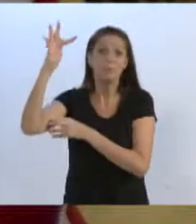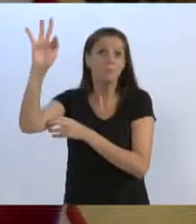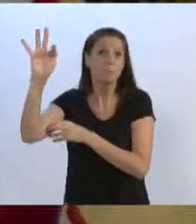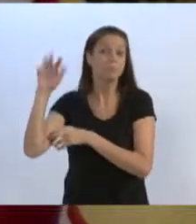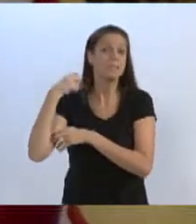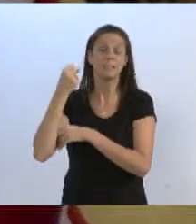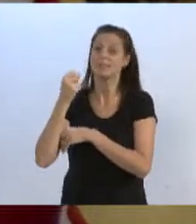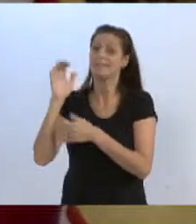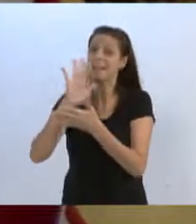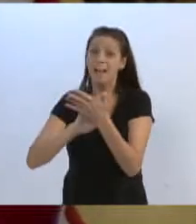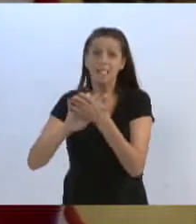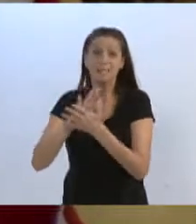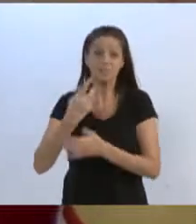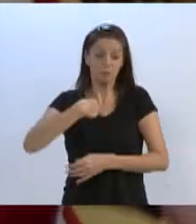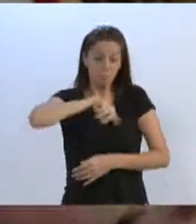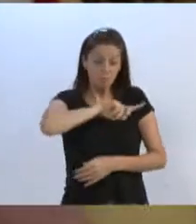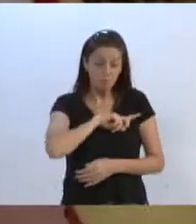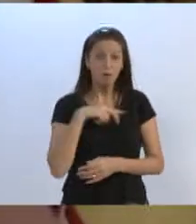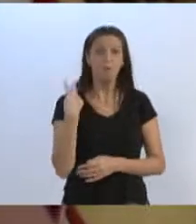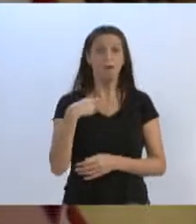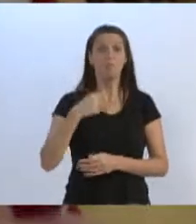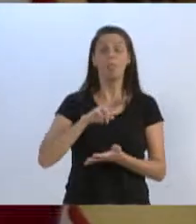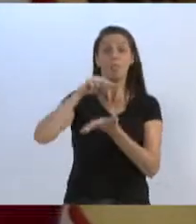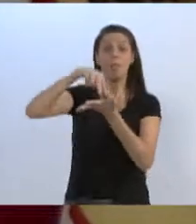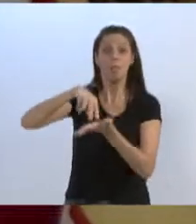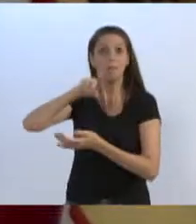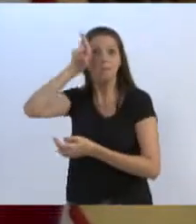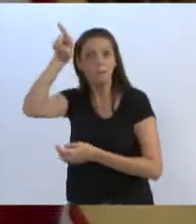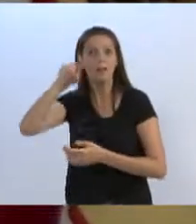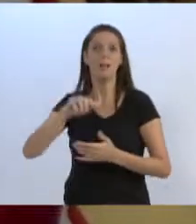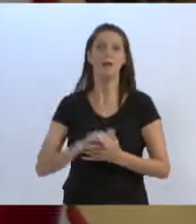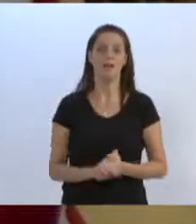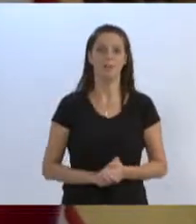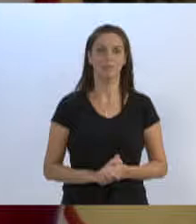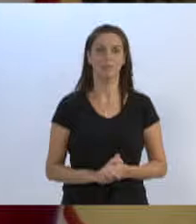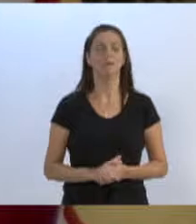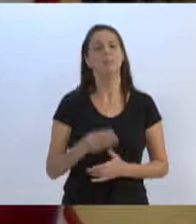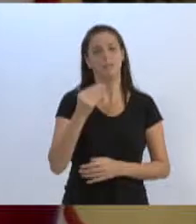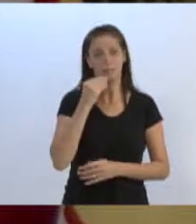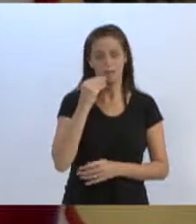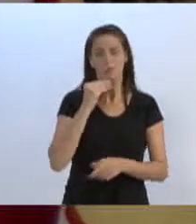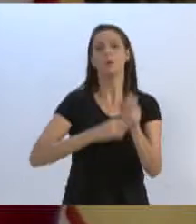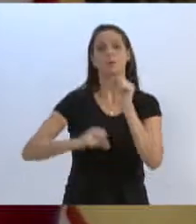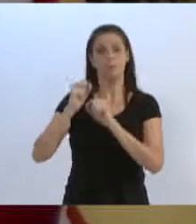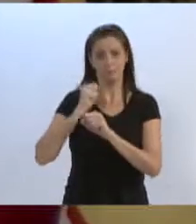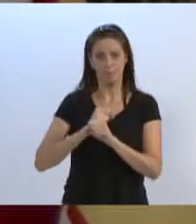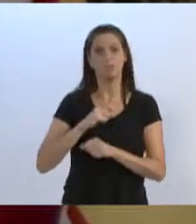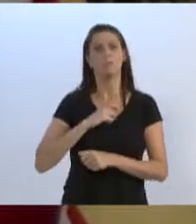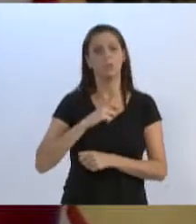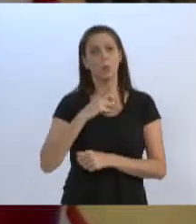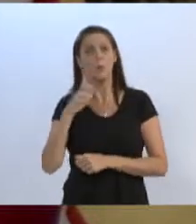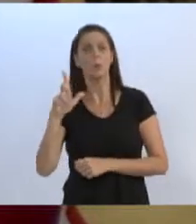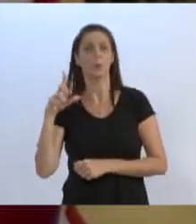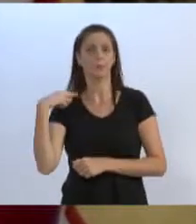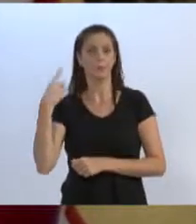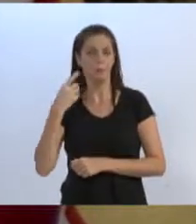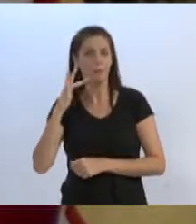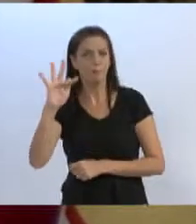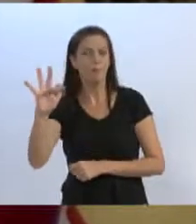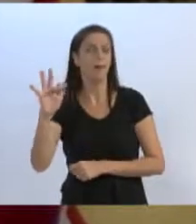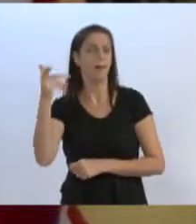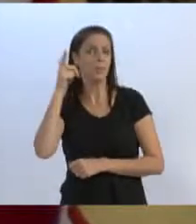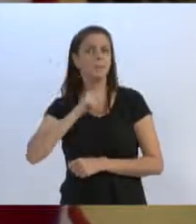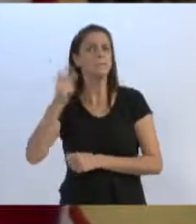que possa conversar conosco. Tínhamos na época e trouxeram muito recurso. Agora, nós dependemos da